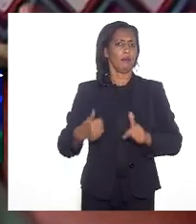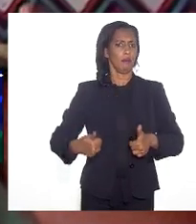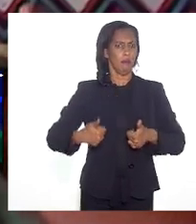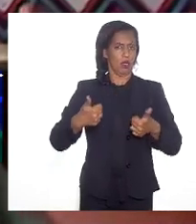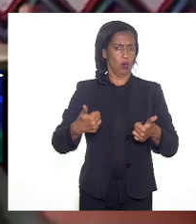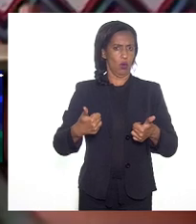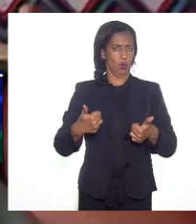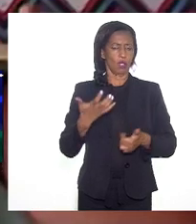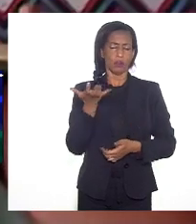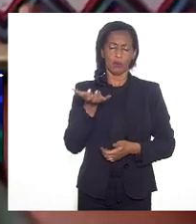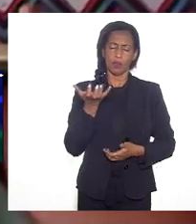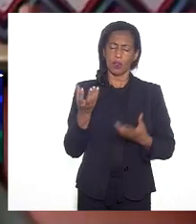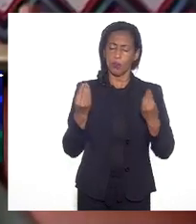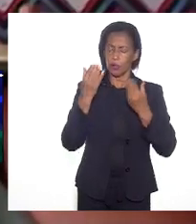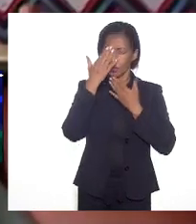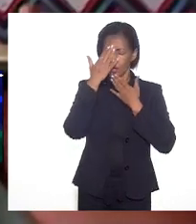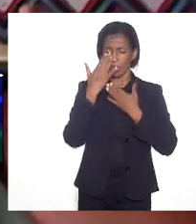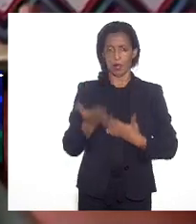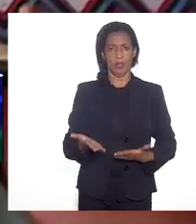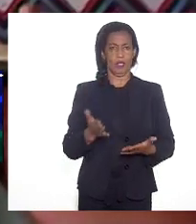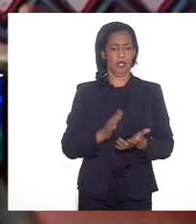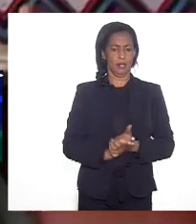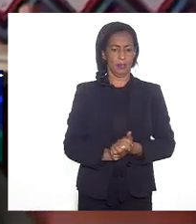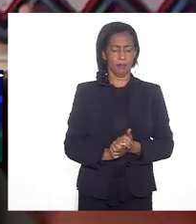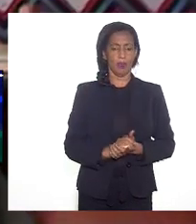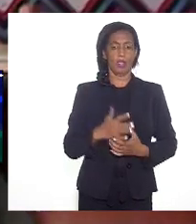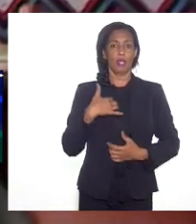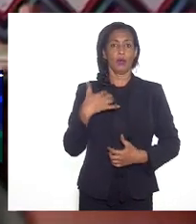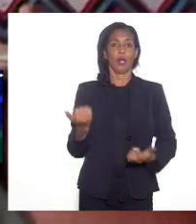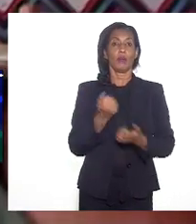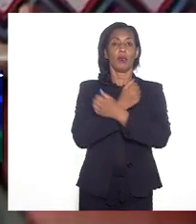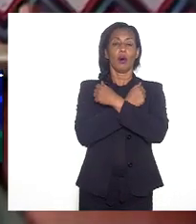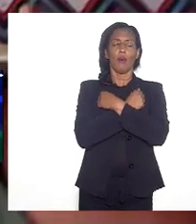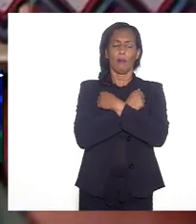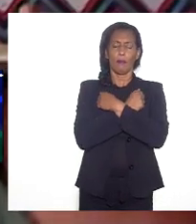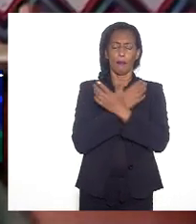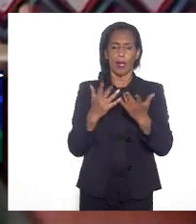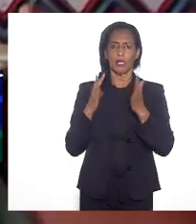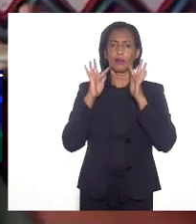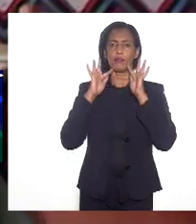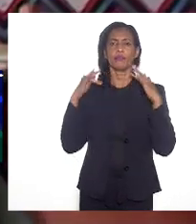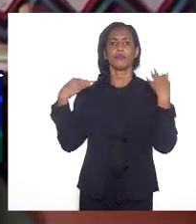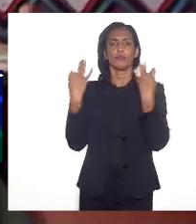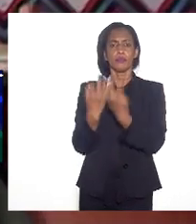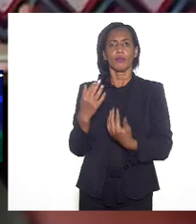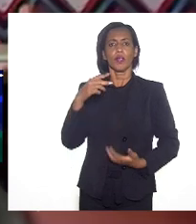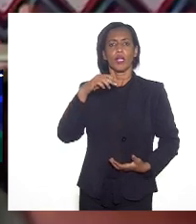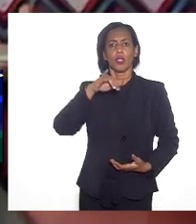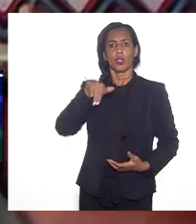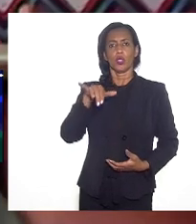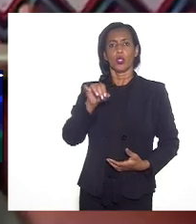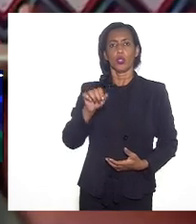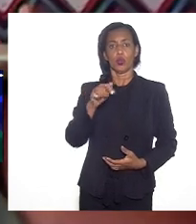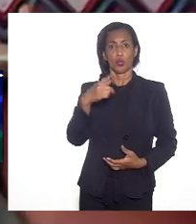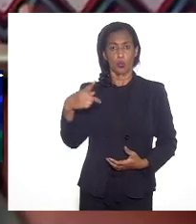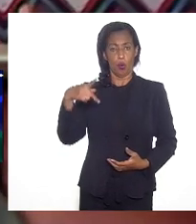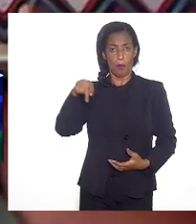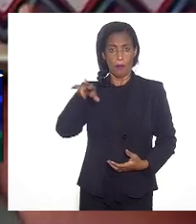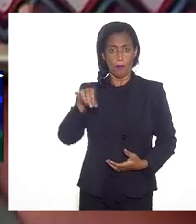Então, eu quero muito agradecer a aprovação desse projeto. Quero mandar um abraço para os pais do João Pedro, que estão assistindo nesse